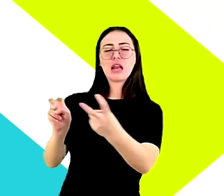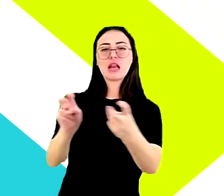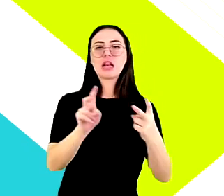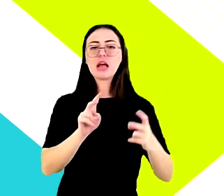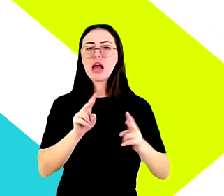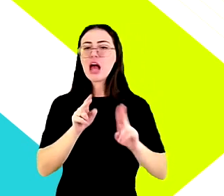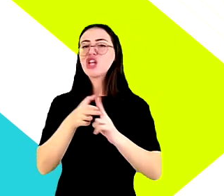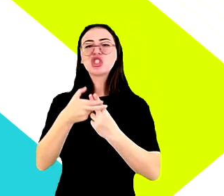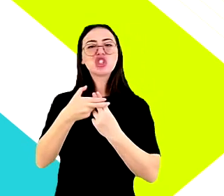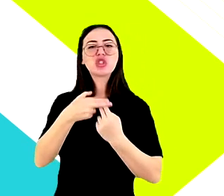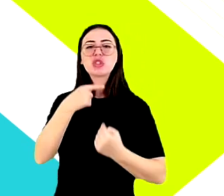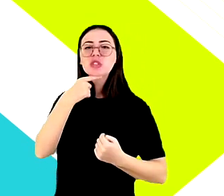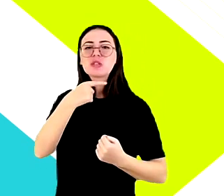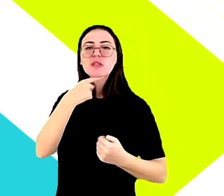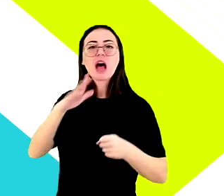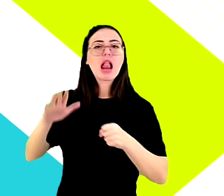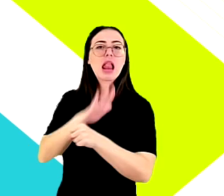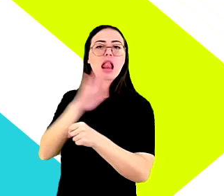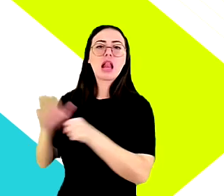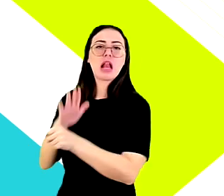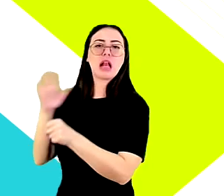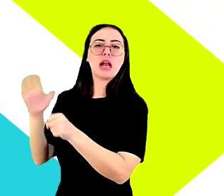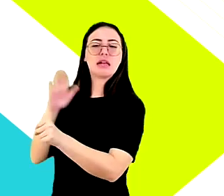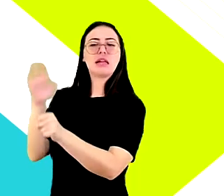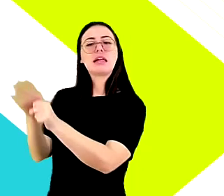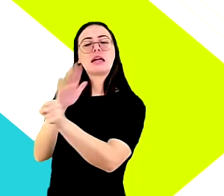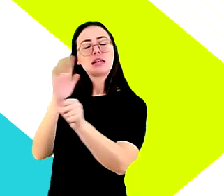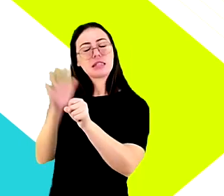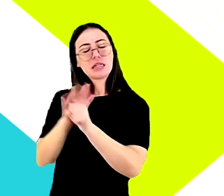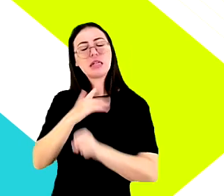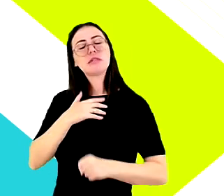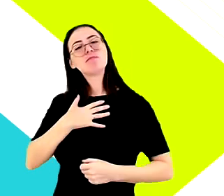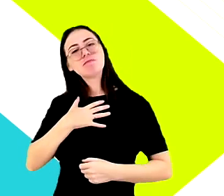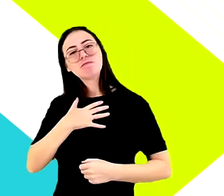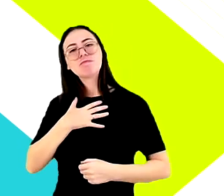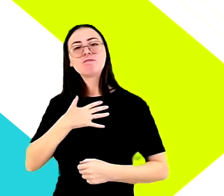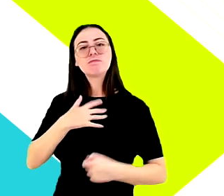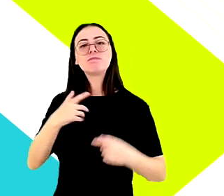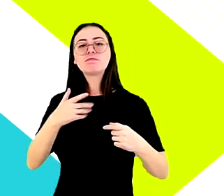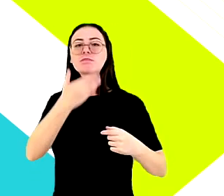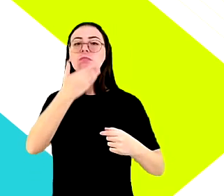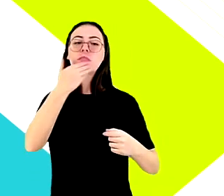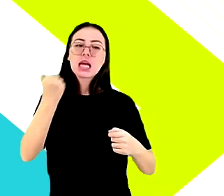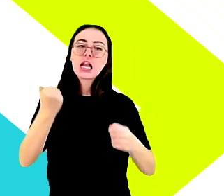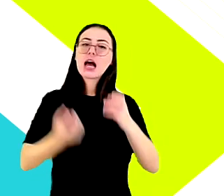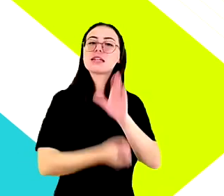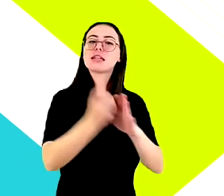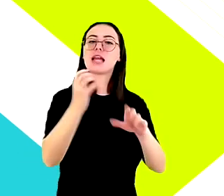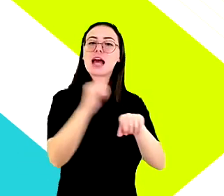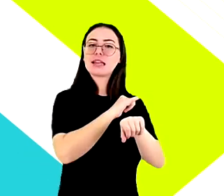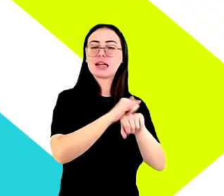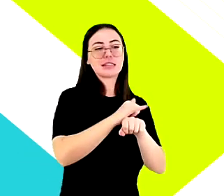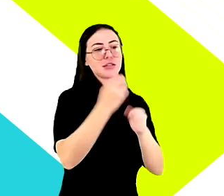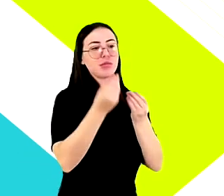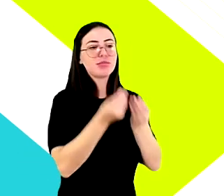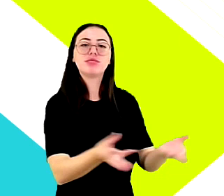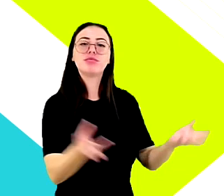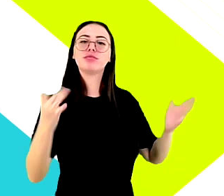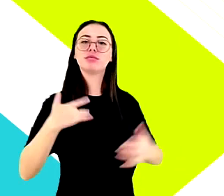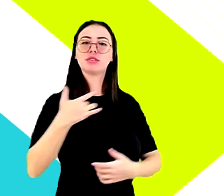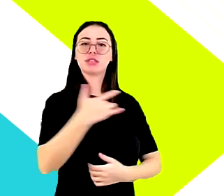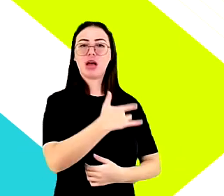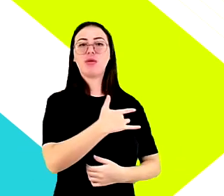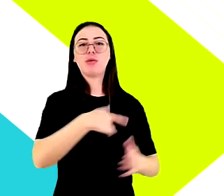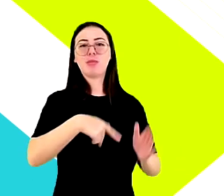pelas empresas para cuidar da saúde da nossa população. Né? E a cadeia que a gente viu quando a gente estudou